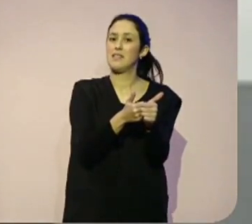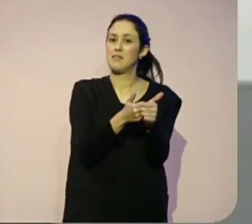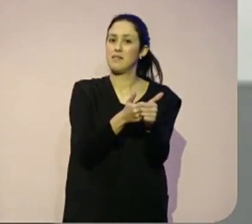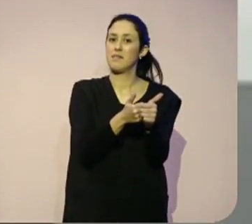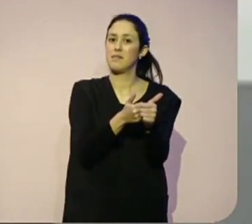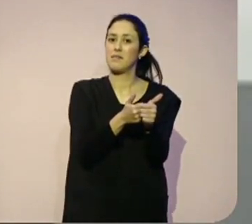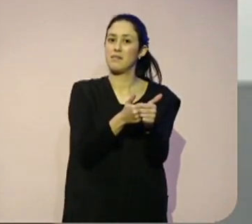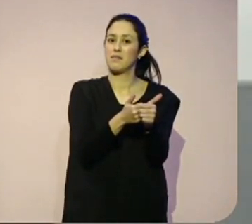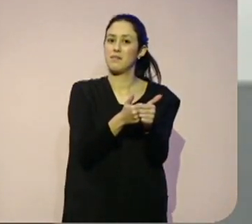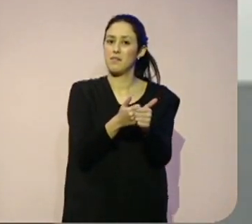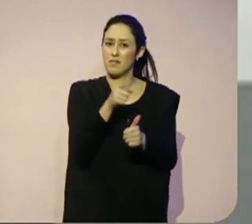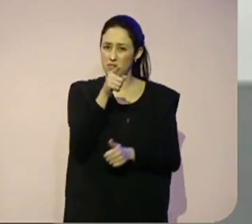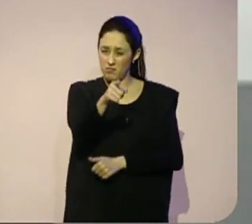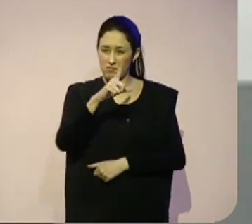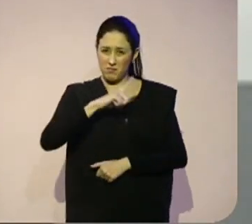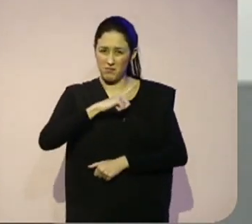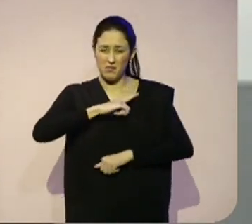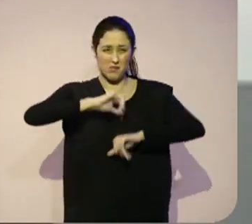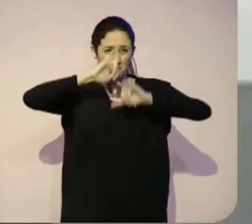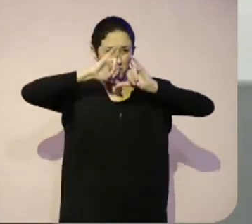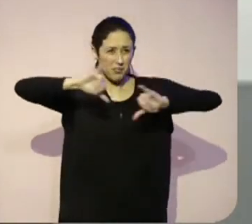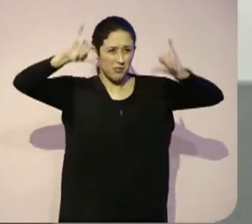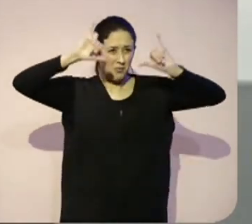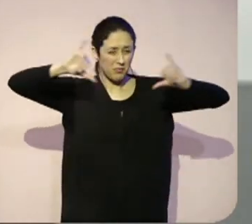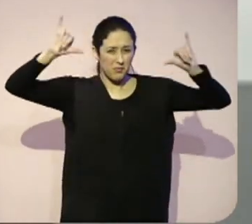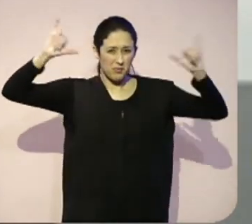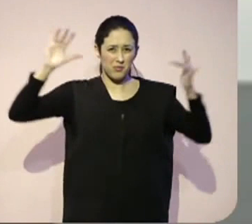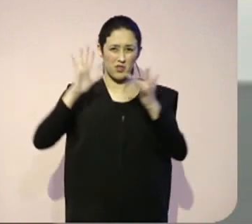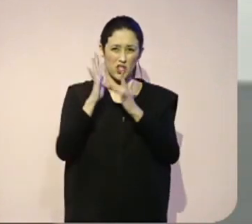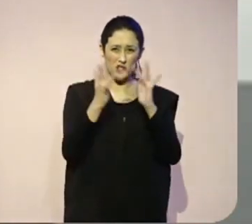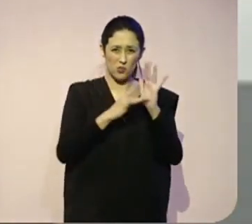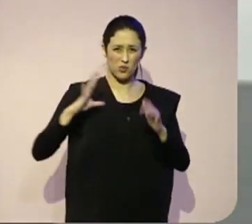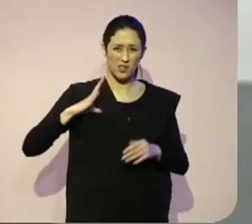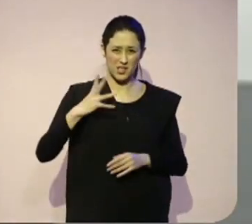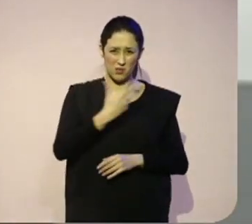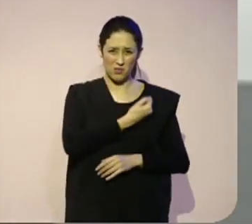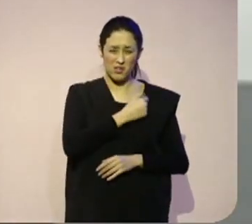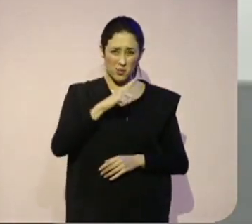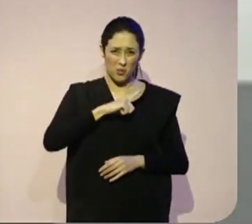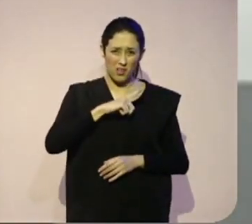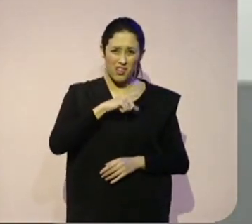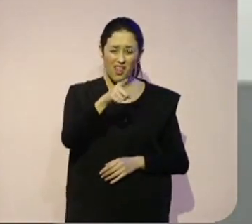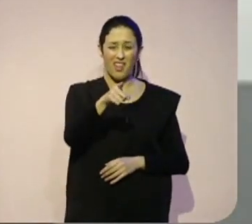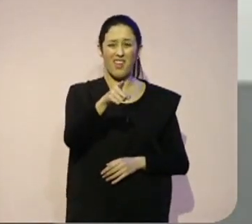Você está proclamando a mensagem de salvação.